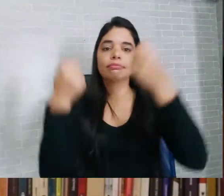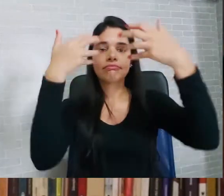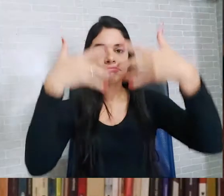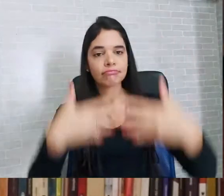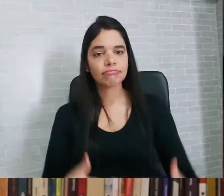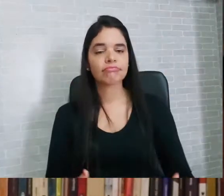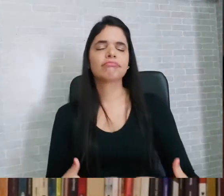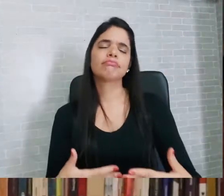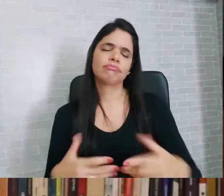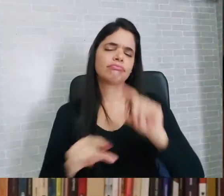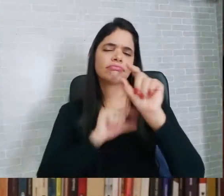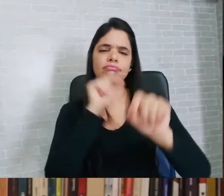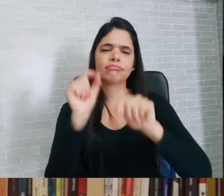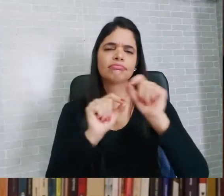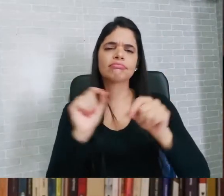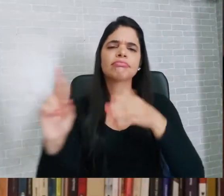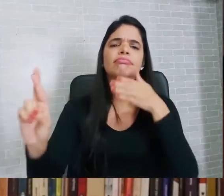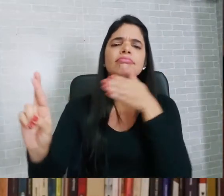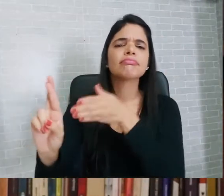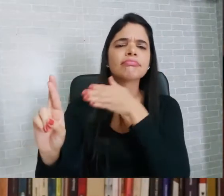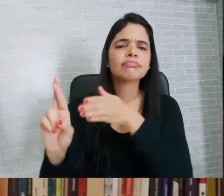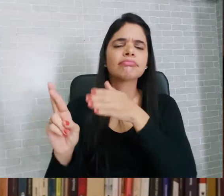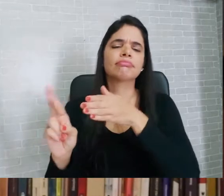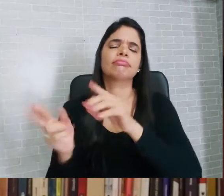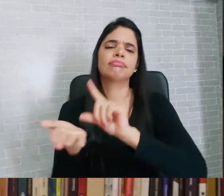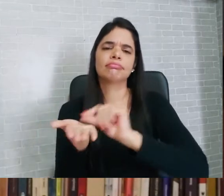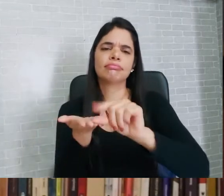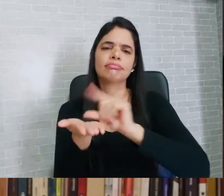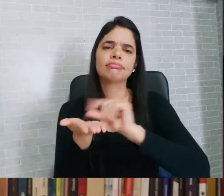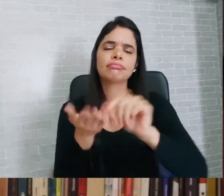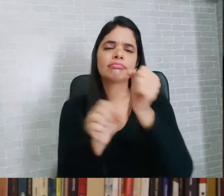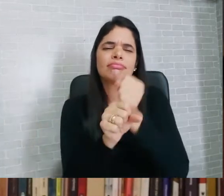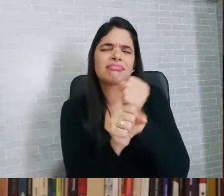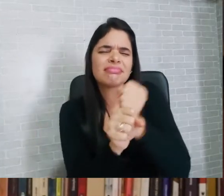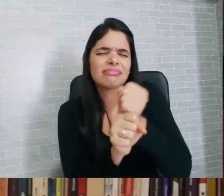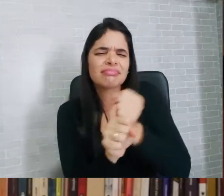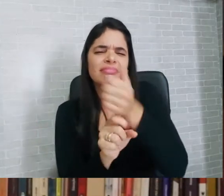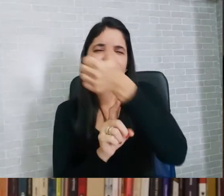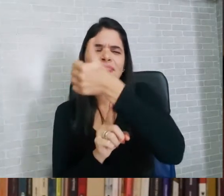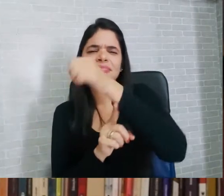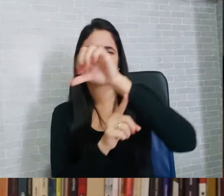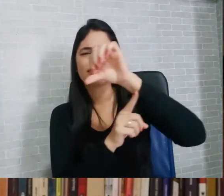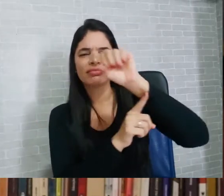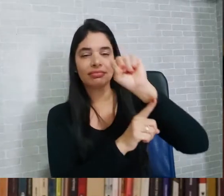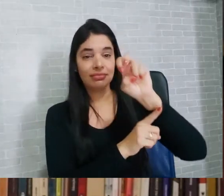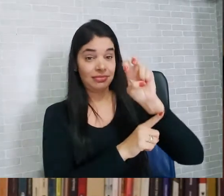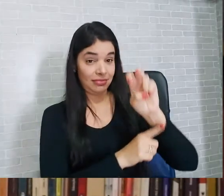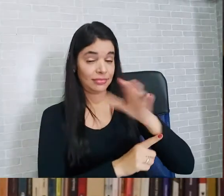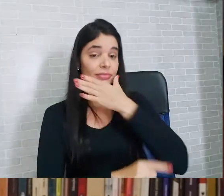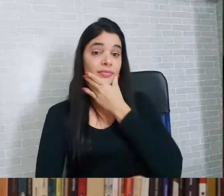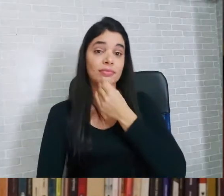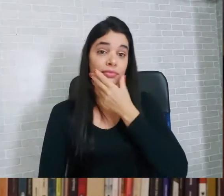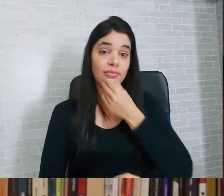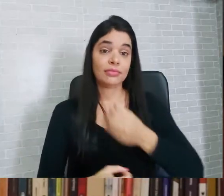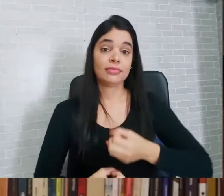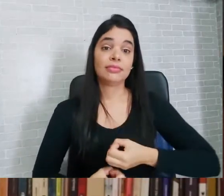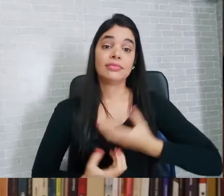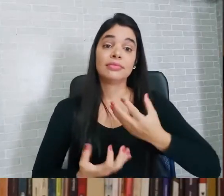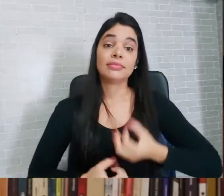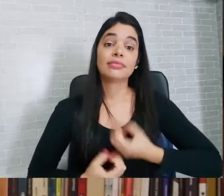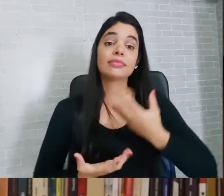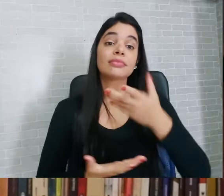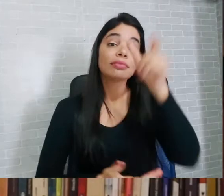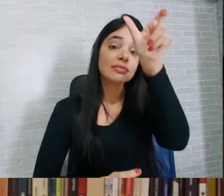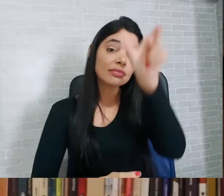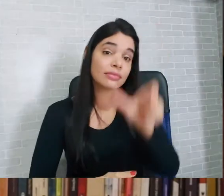ou referenciação, a um artigo de 1985, antigo mesmo, de um poeta que escreveu